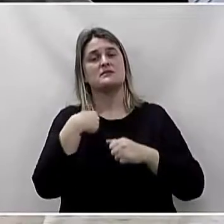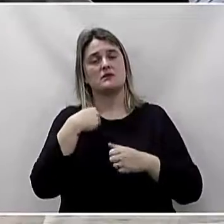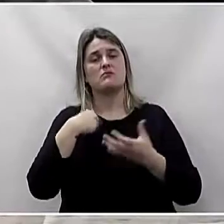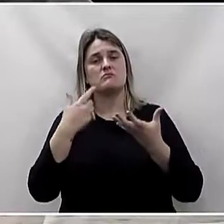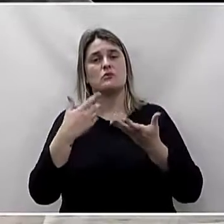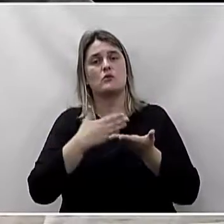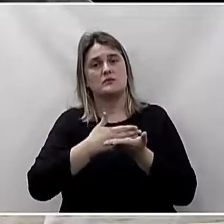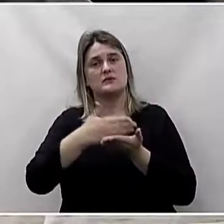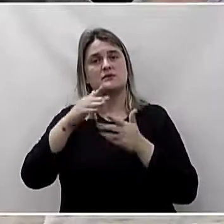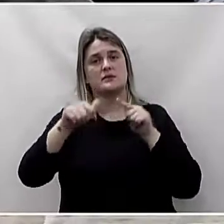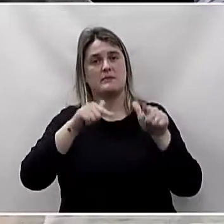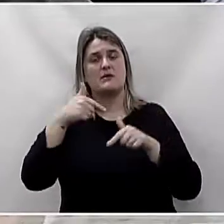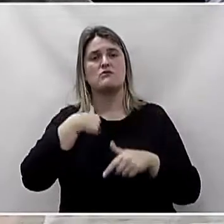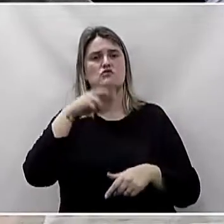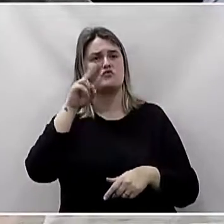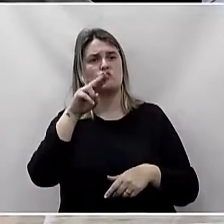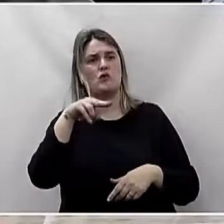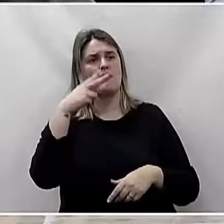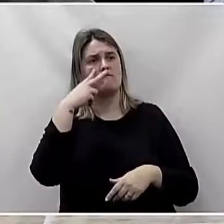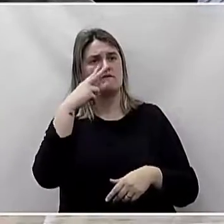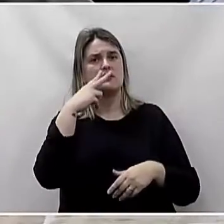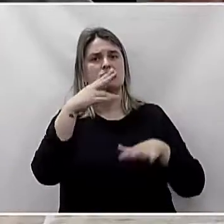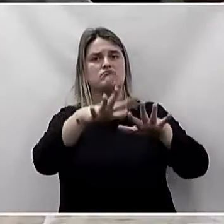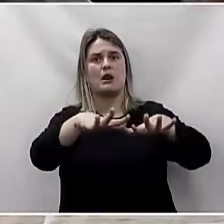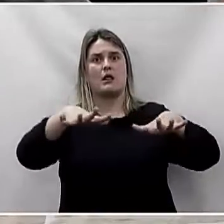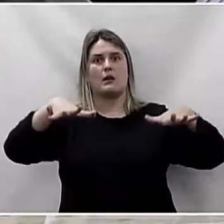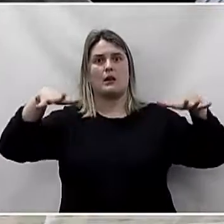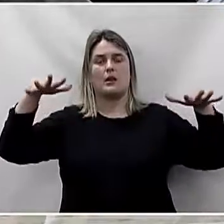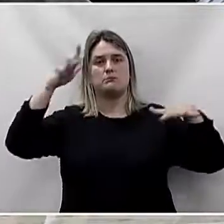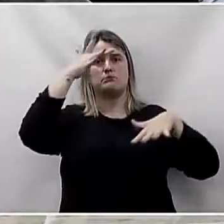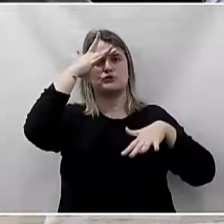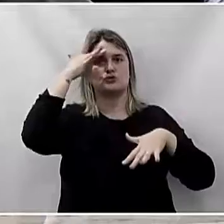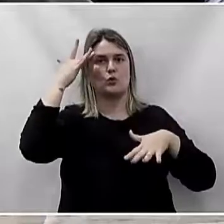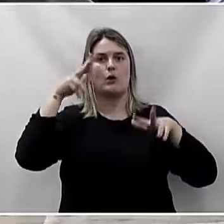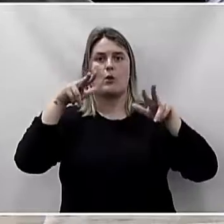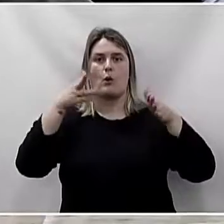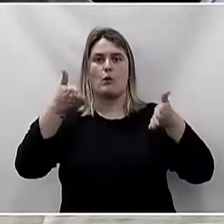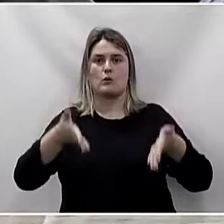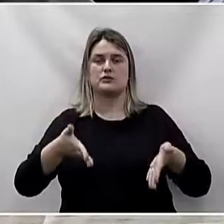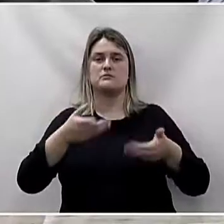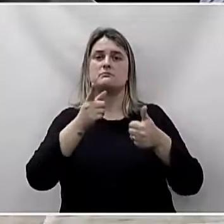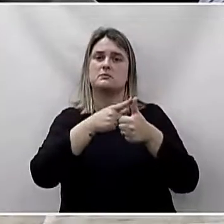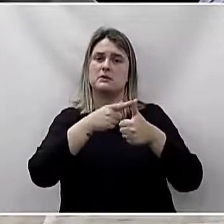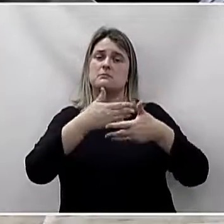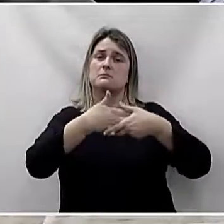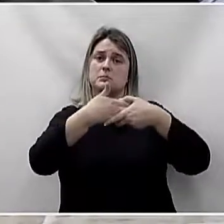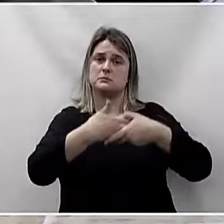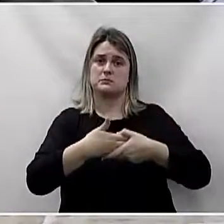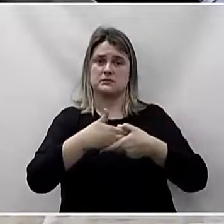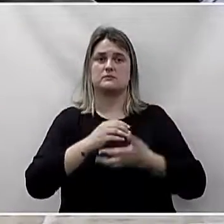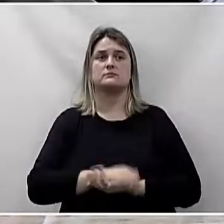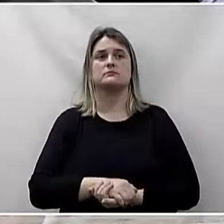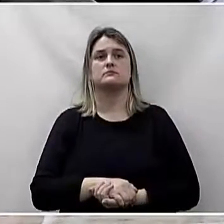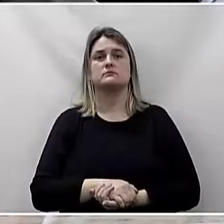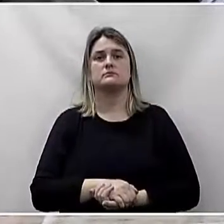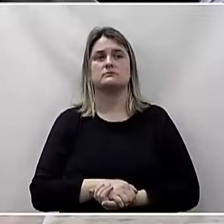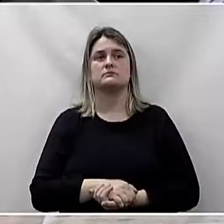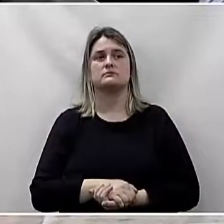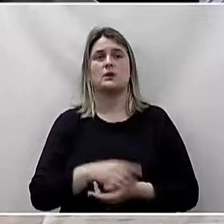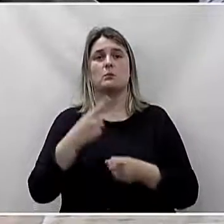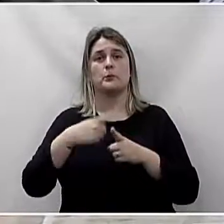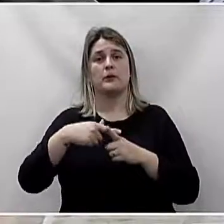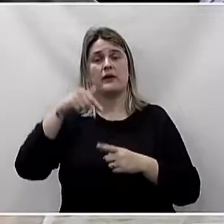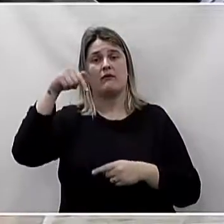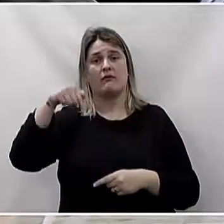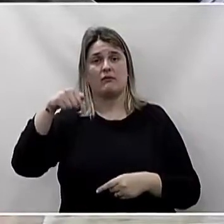Vereador desta casa e eu nunca vi essa casa tão cheia como essa noite Então primeiramente parabéns porque aqui a